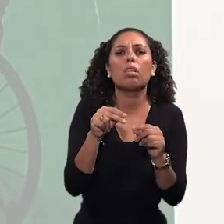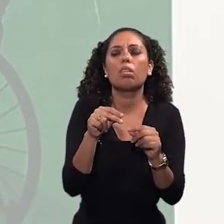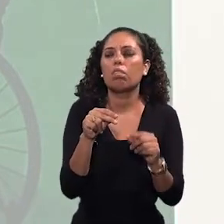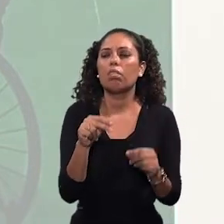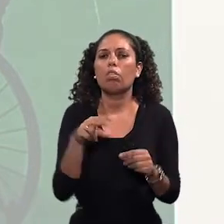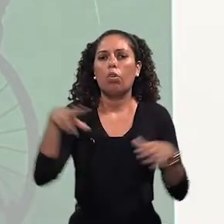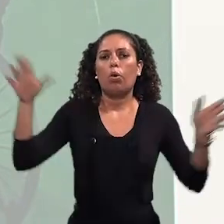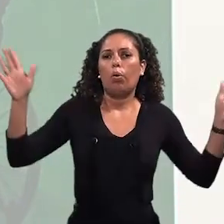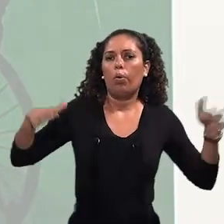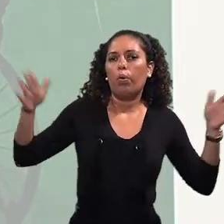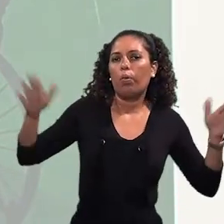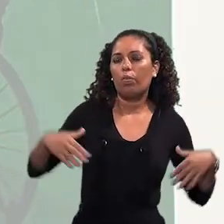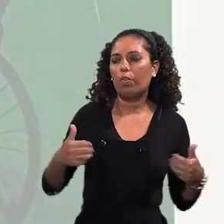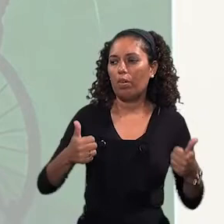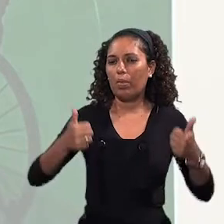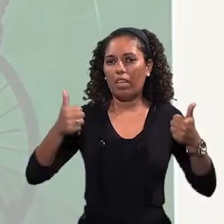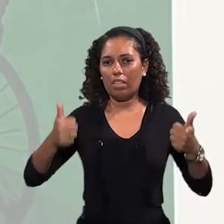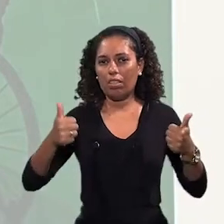mais